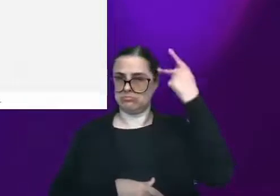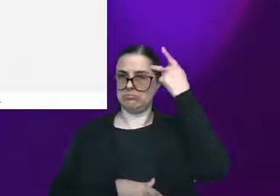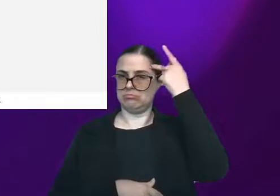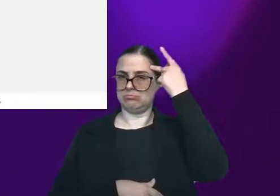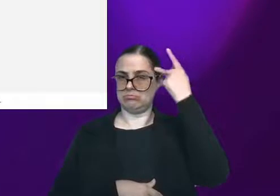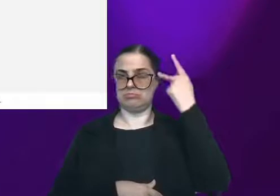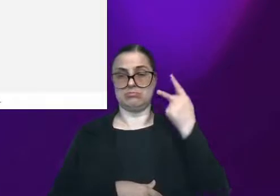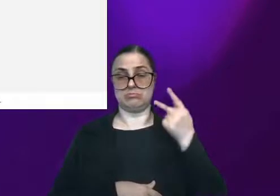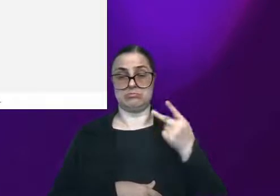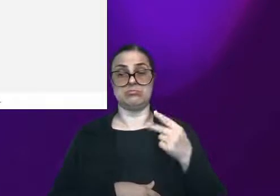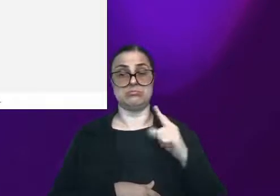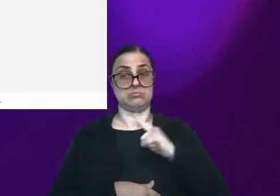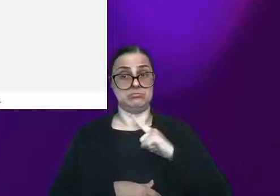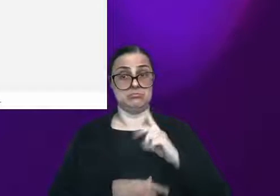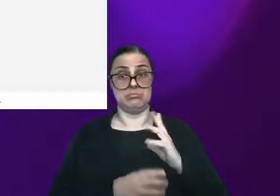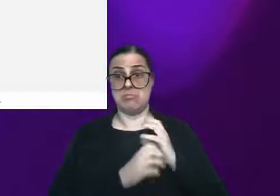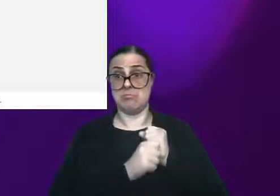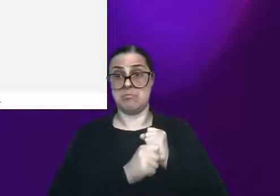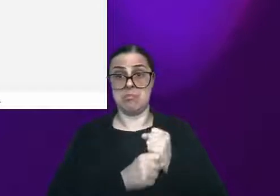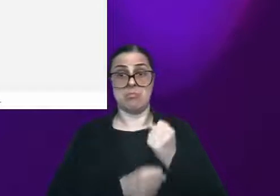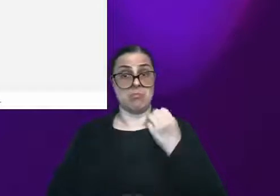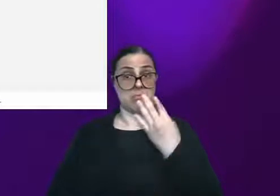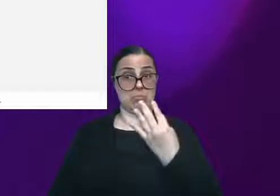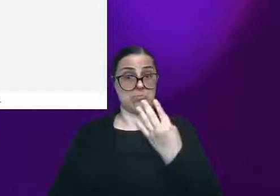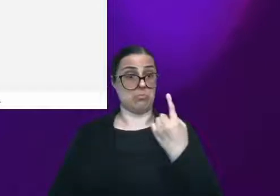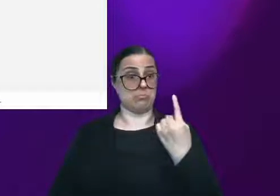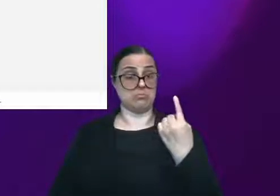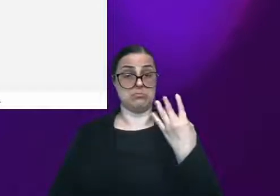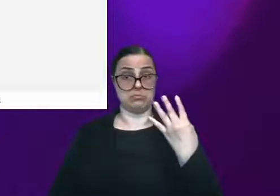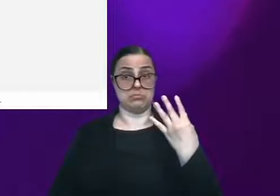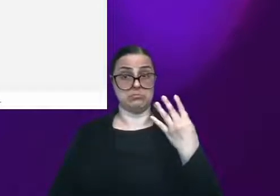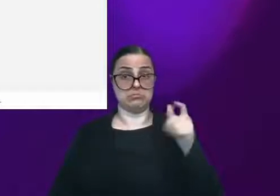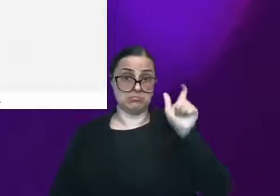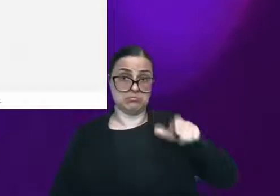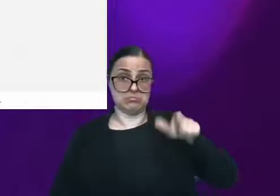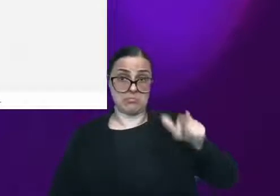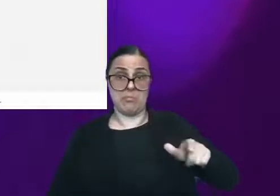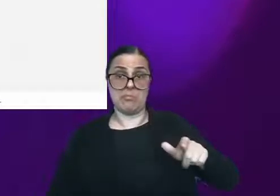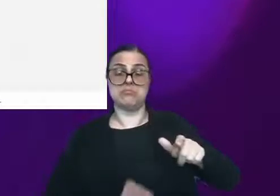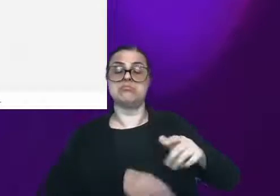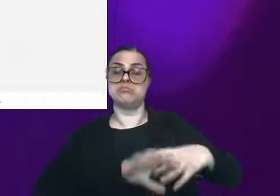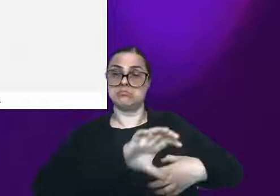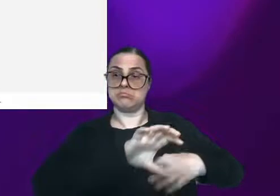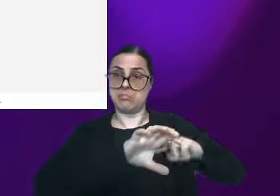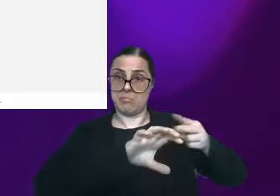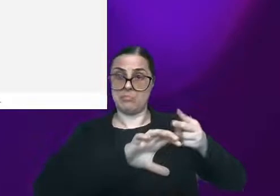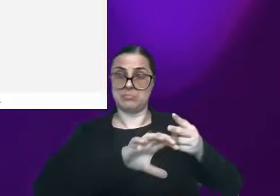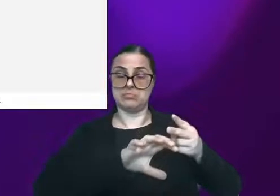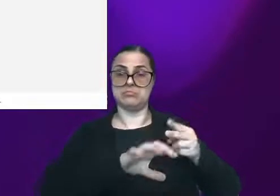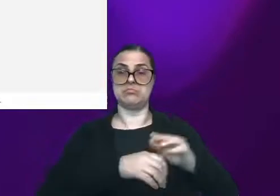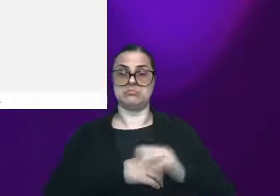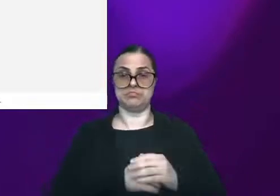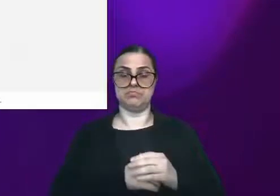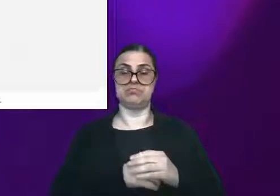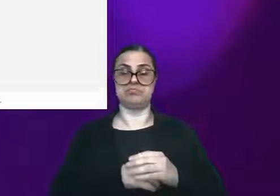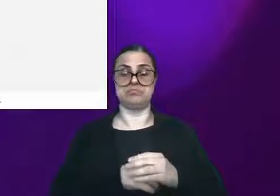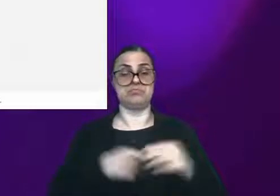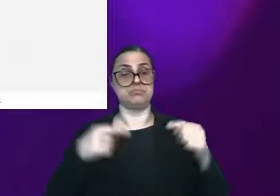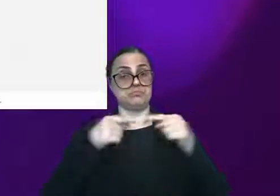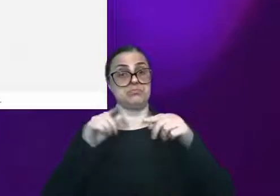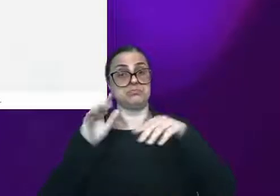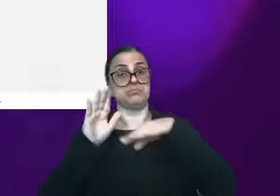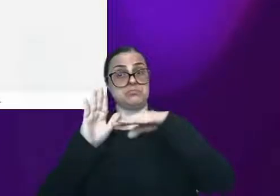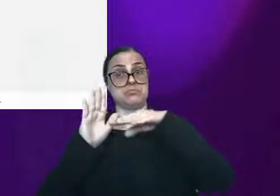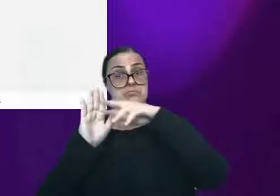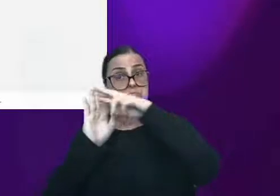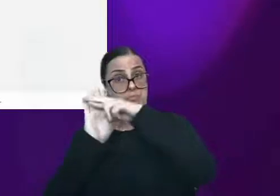com 414 casos transplantados dentro do critério de Milão. Foi um estudo retrospectivo com esses pacientes